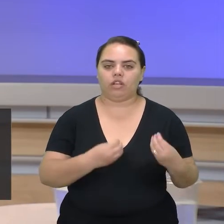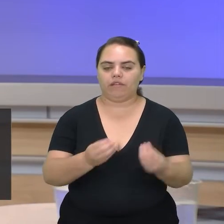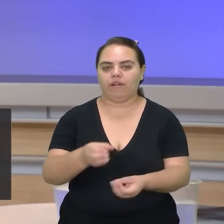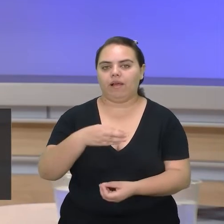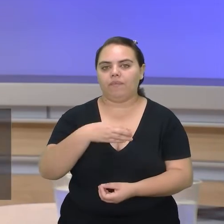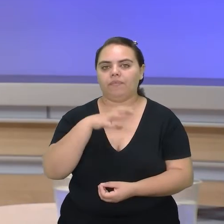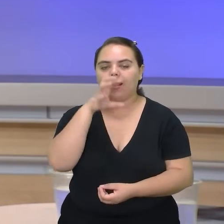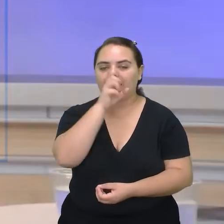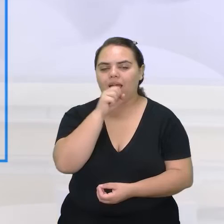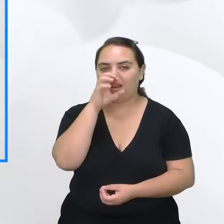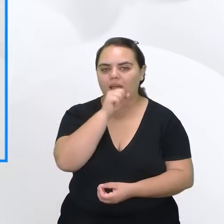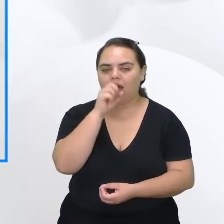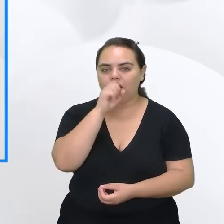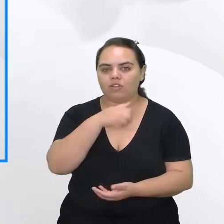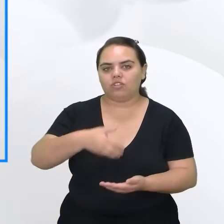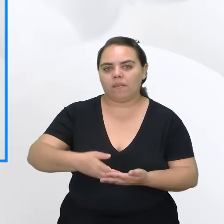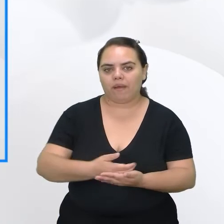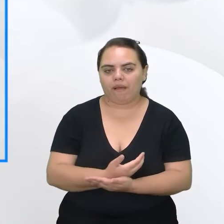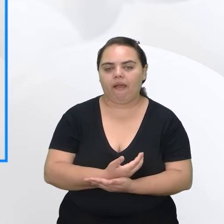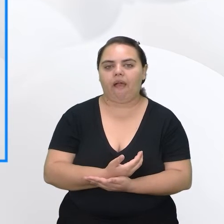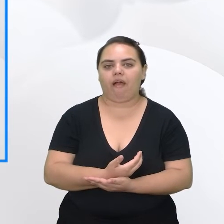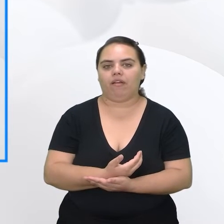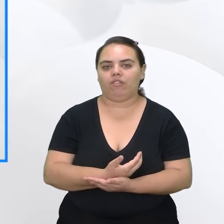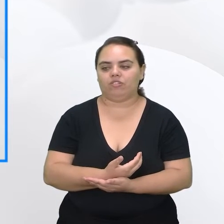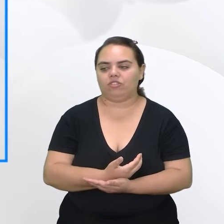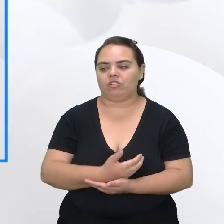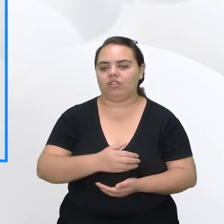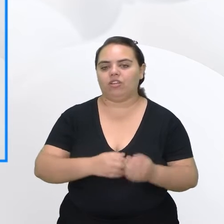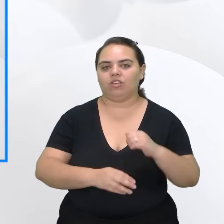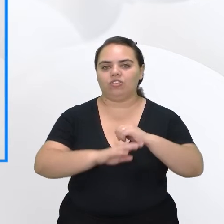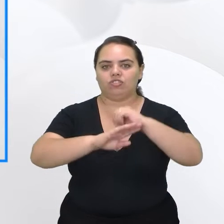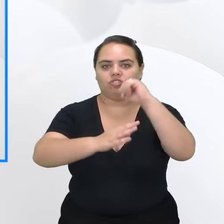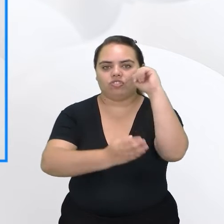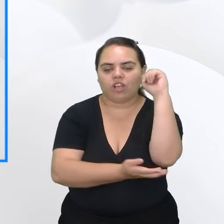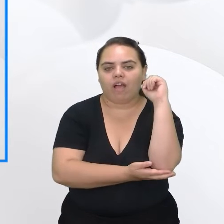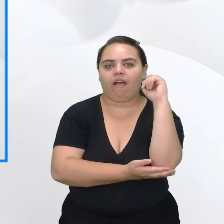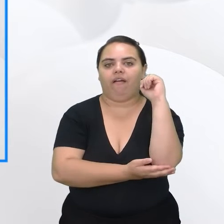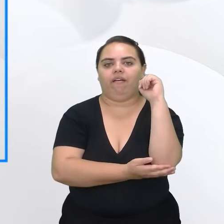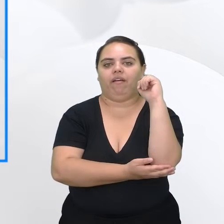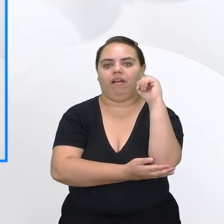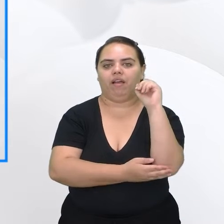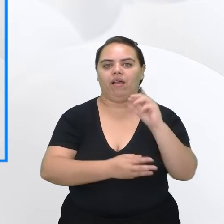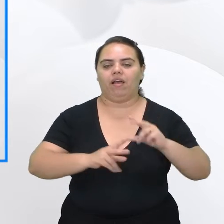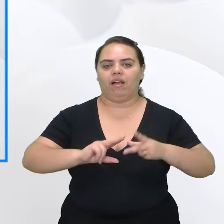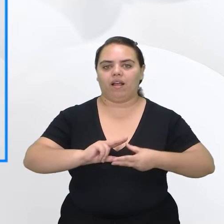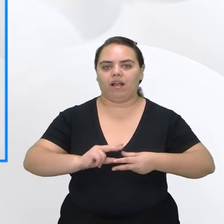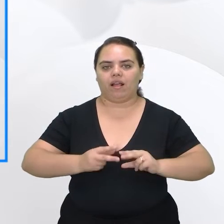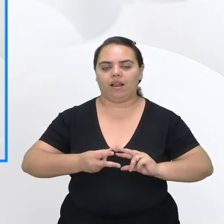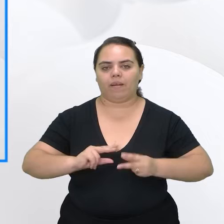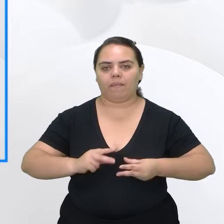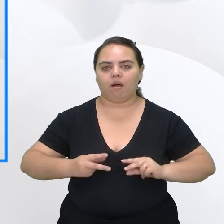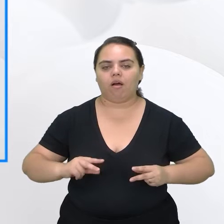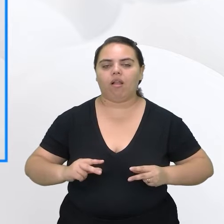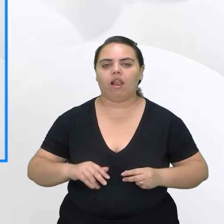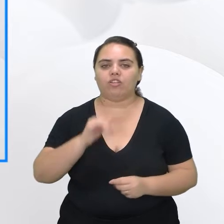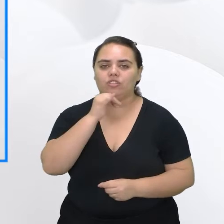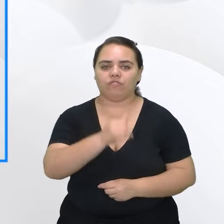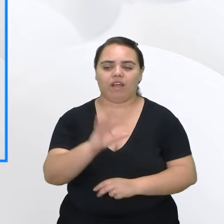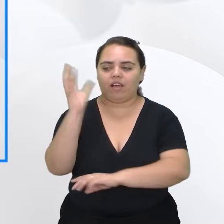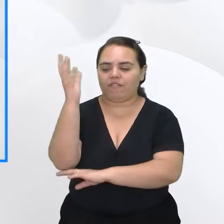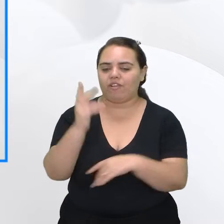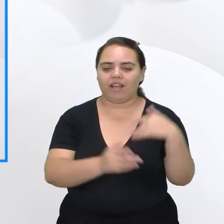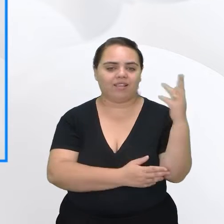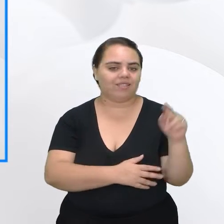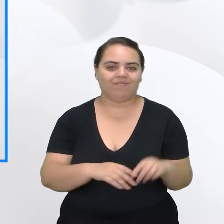laranja, abacate, jaca, carambola, né? E a gente sempre fala, gente, essa floresta não é nossa, ela vai ficar